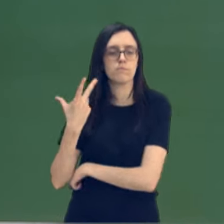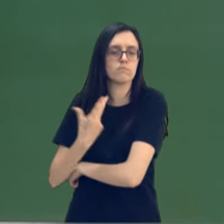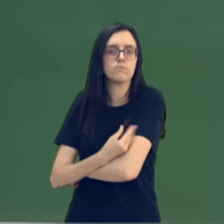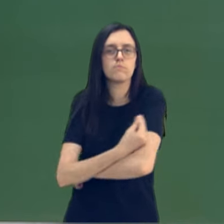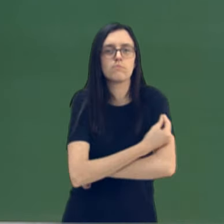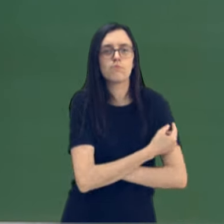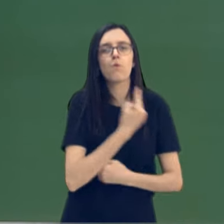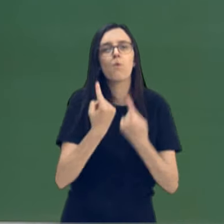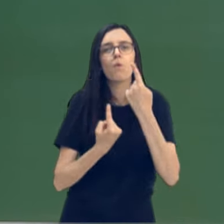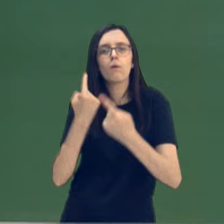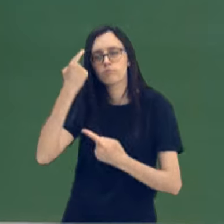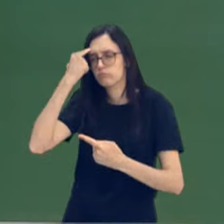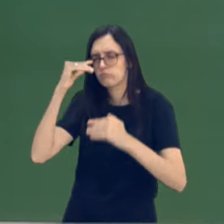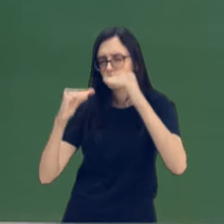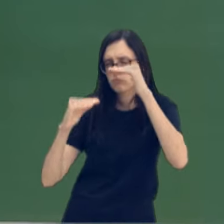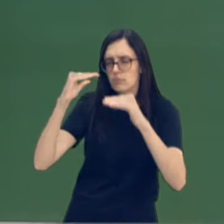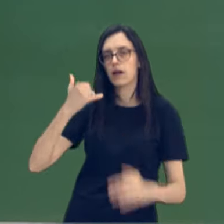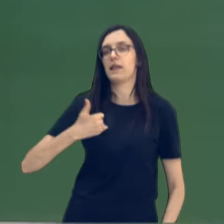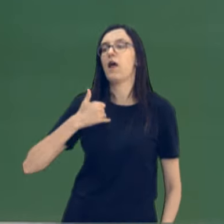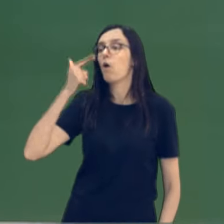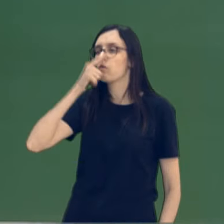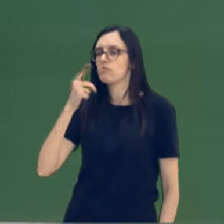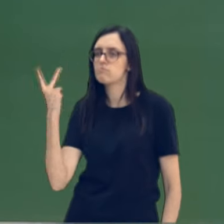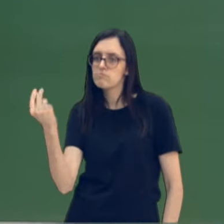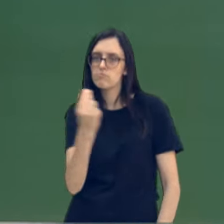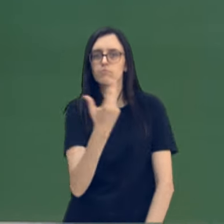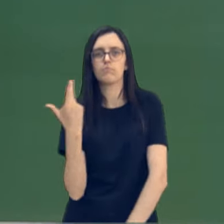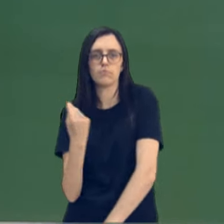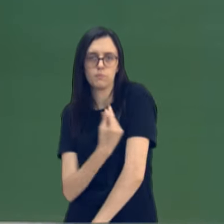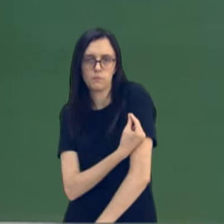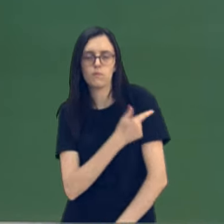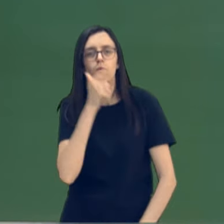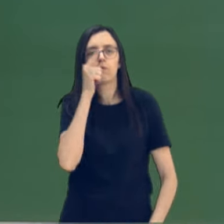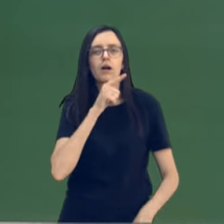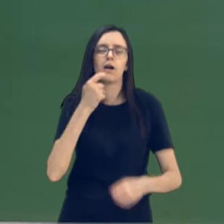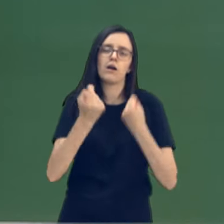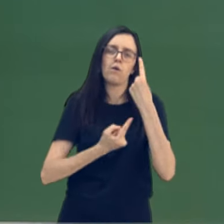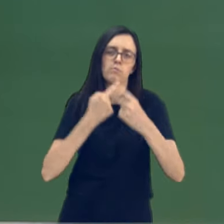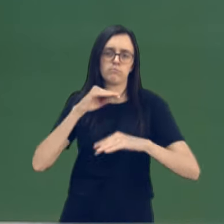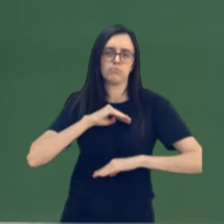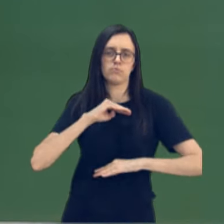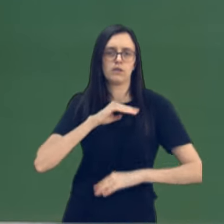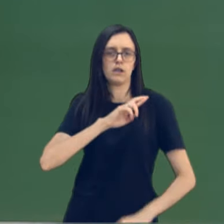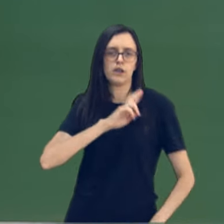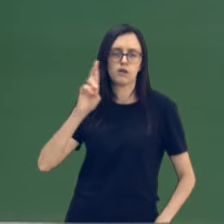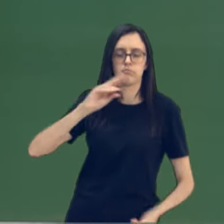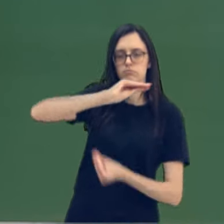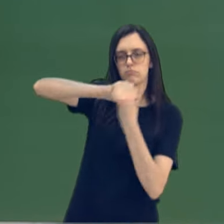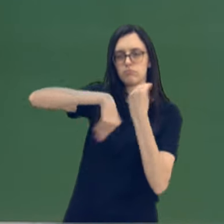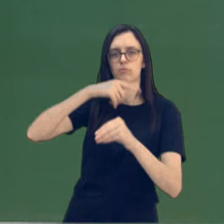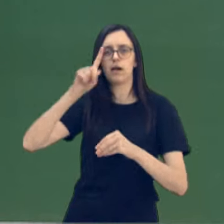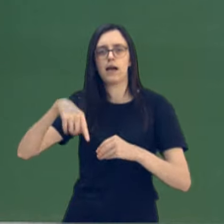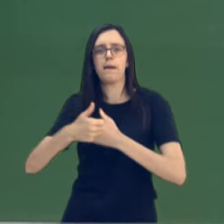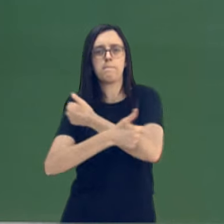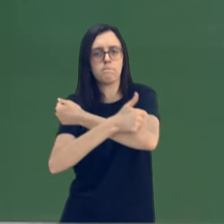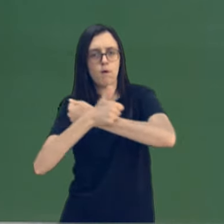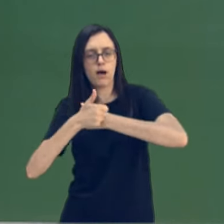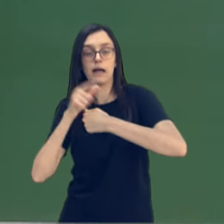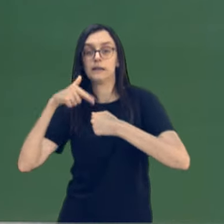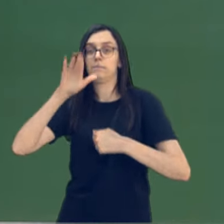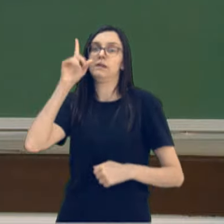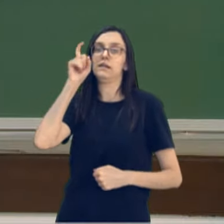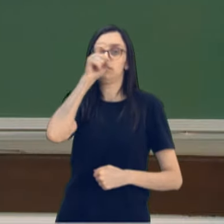sexualmente inativas ainda, para poder fazer essa vacinação. Algumas questões religiosas, morais entraram no meio. É uma questão social um